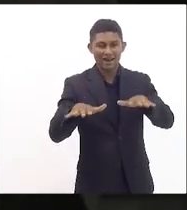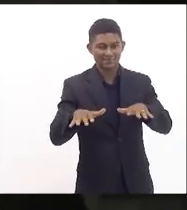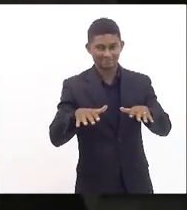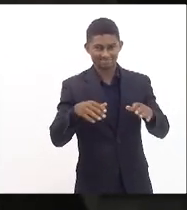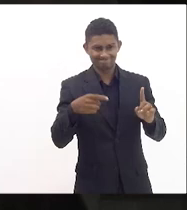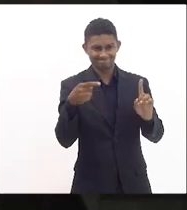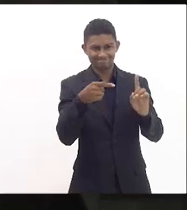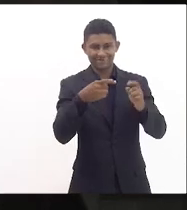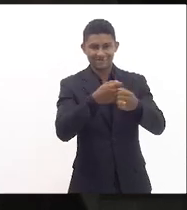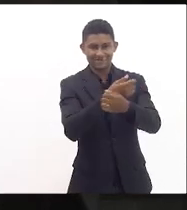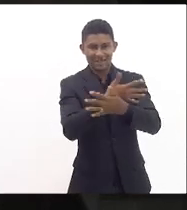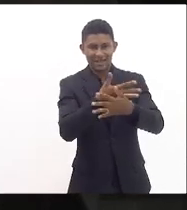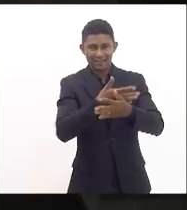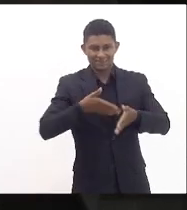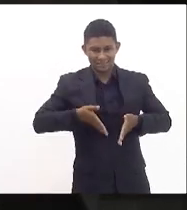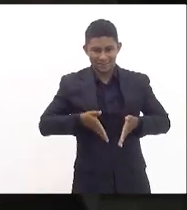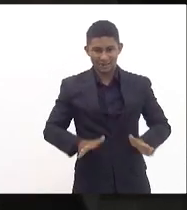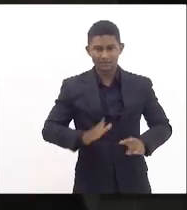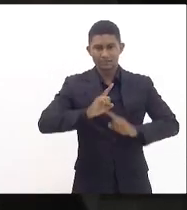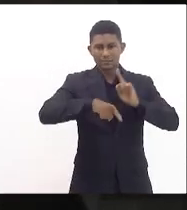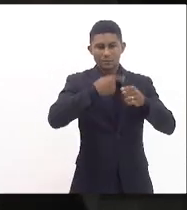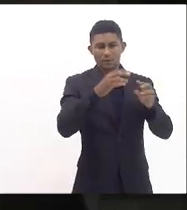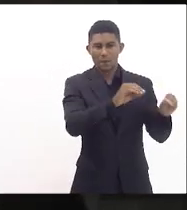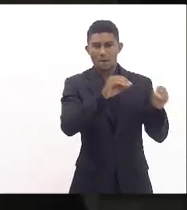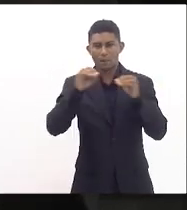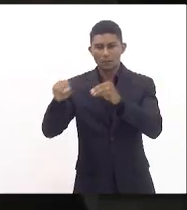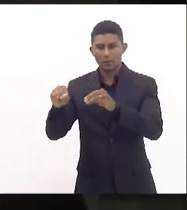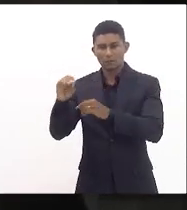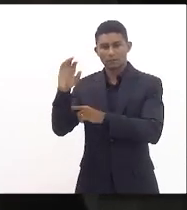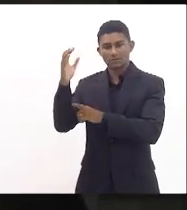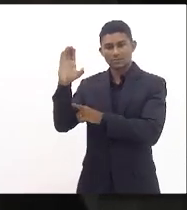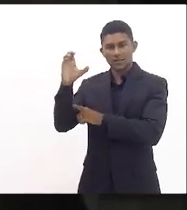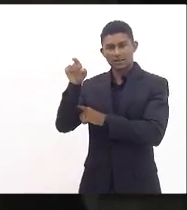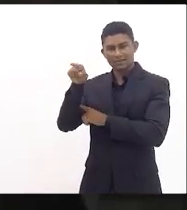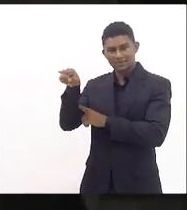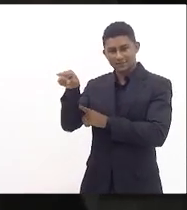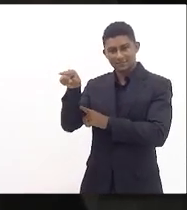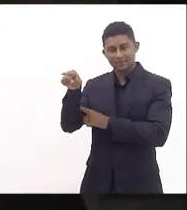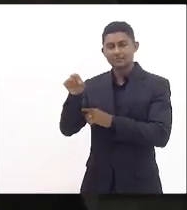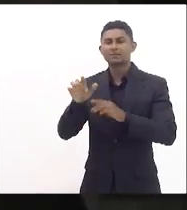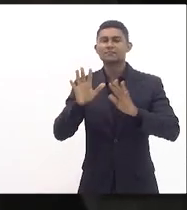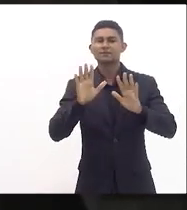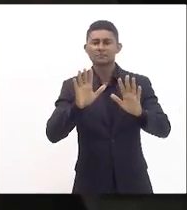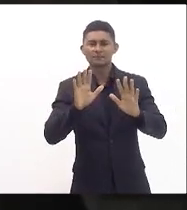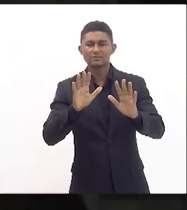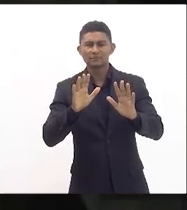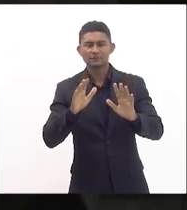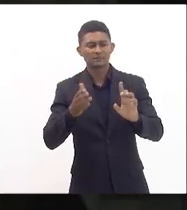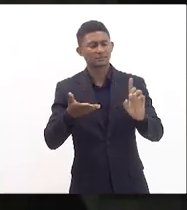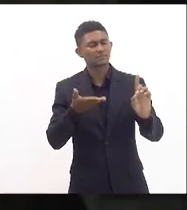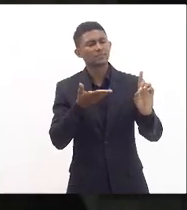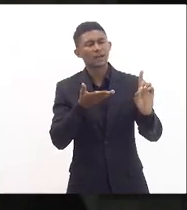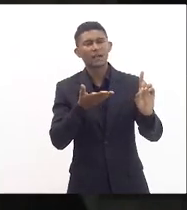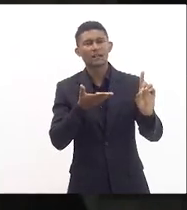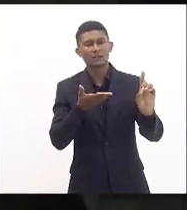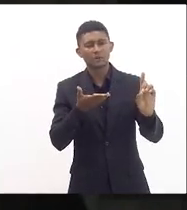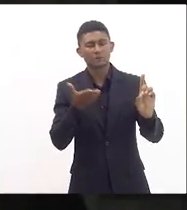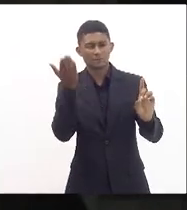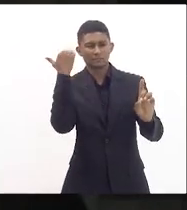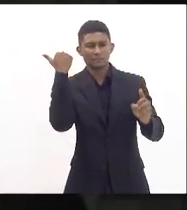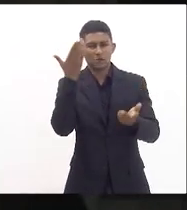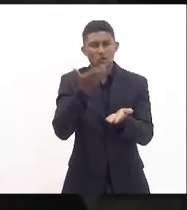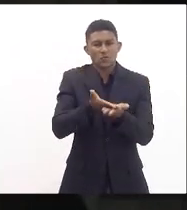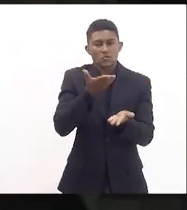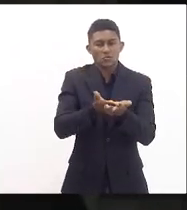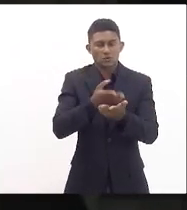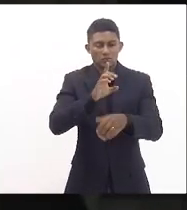e posteriormente foi para Niterói, mas que fez o doutorado